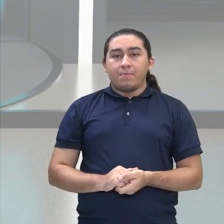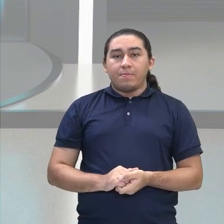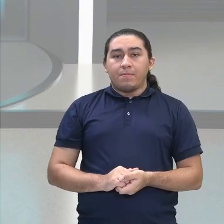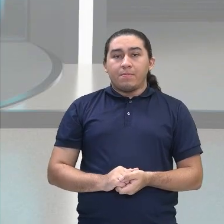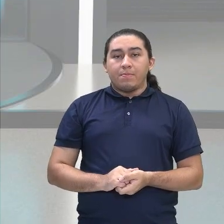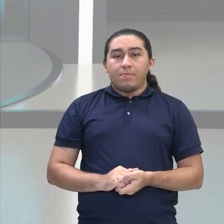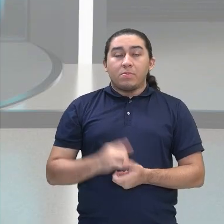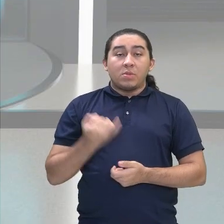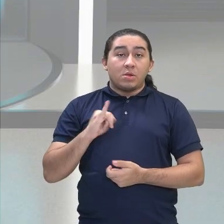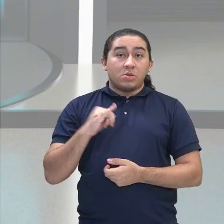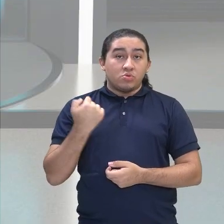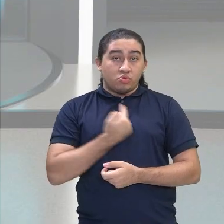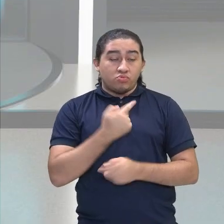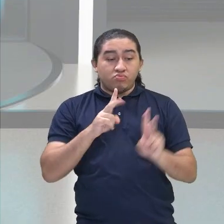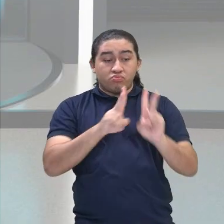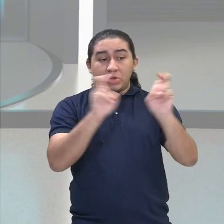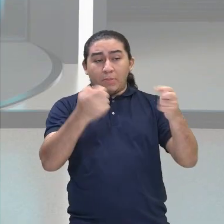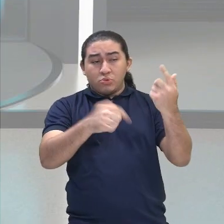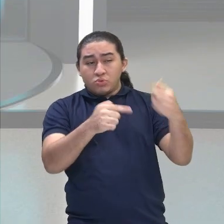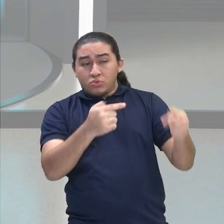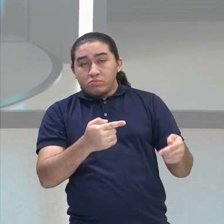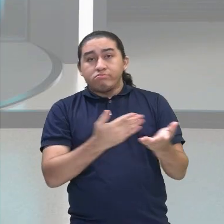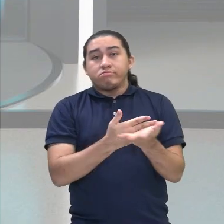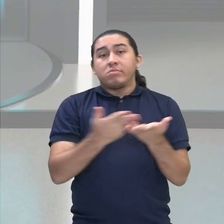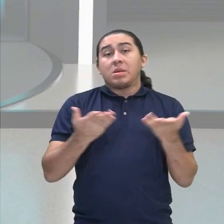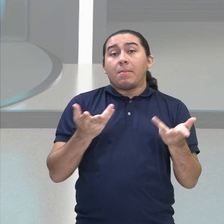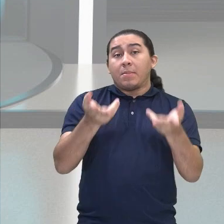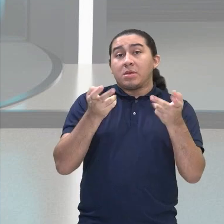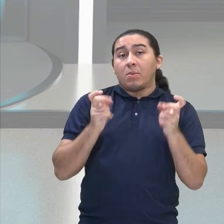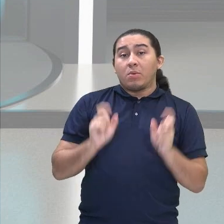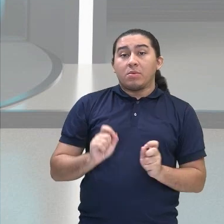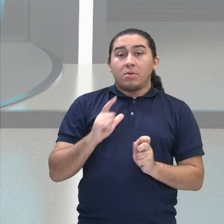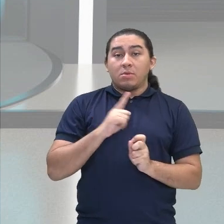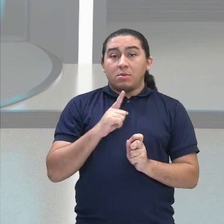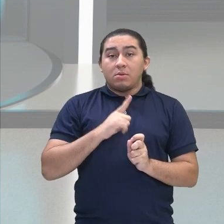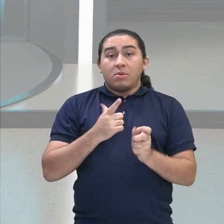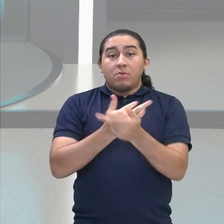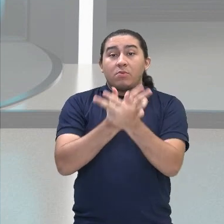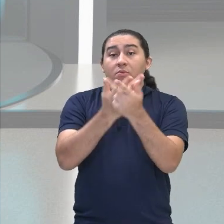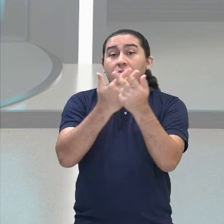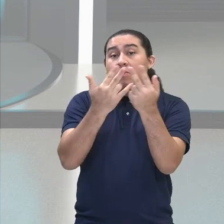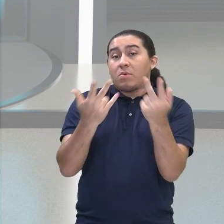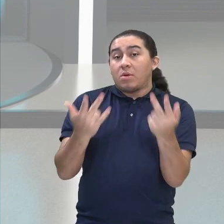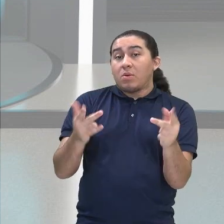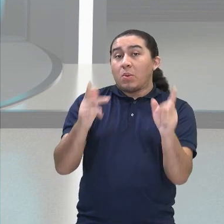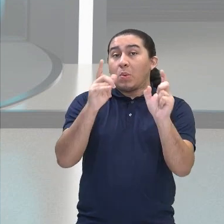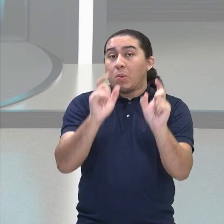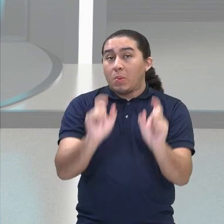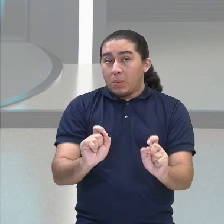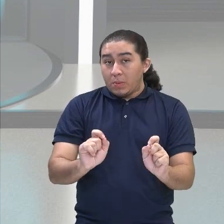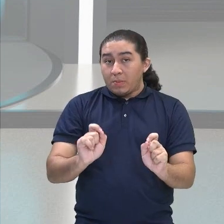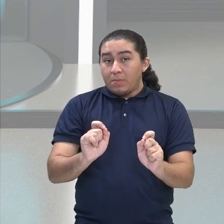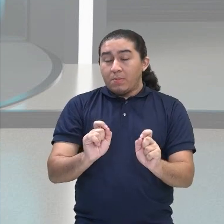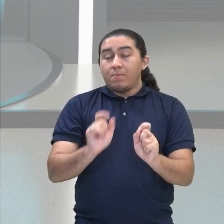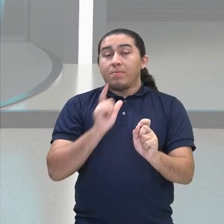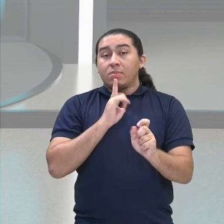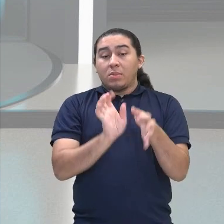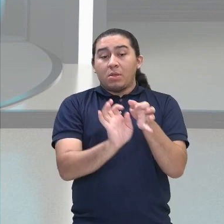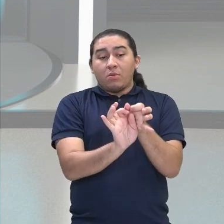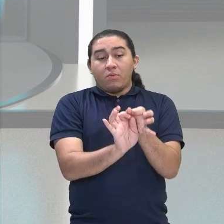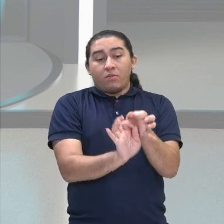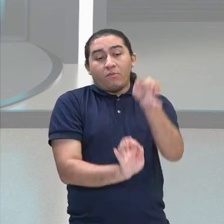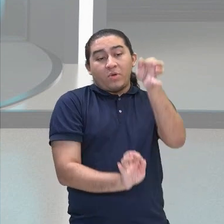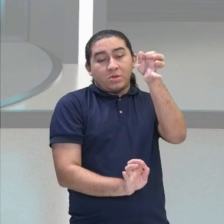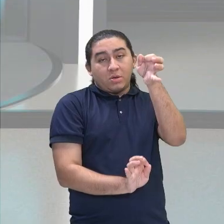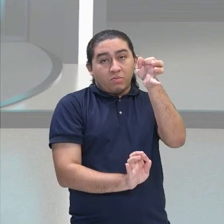Quando falamos disso, vamos perceber que eu tenho vários planos. Eu tenho o plano vertical, que seria